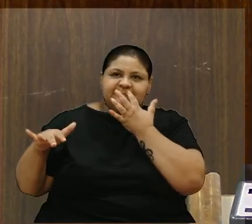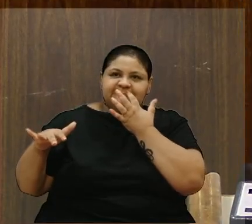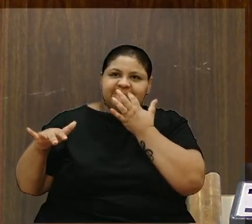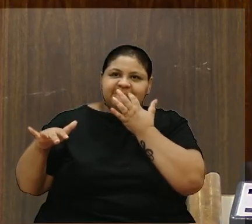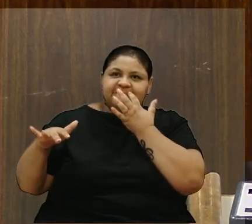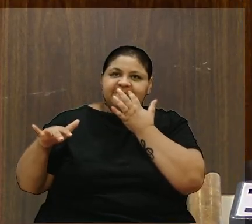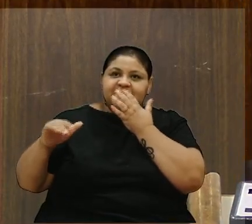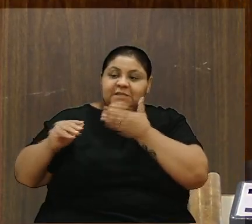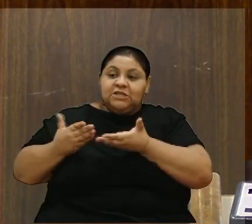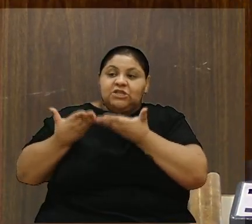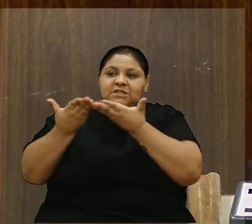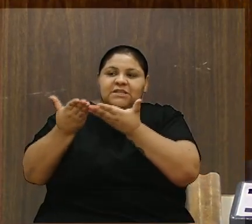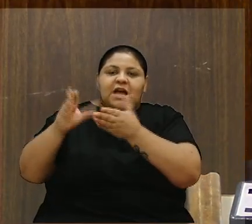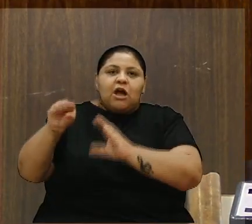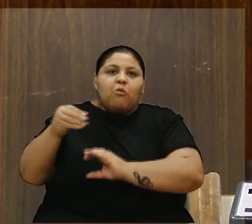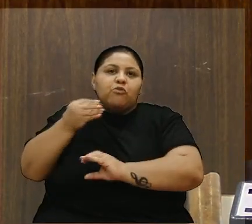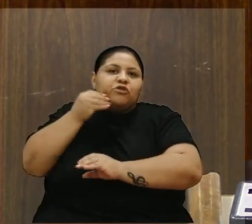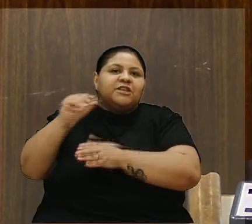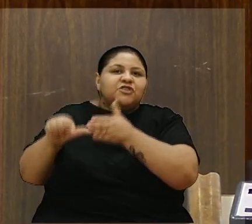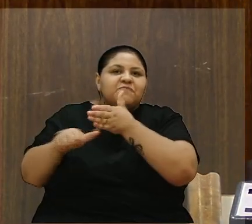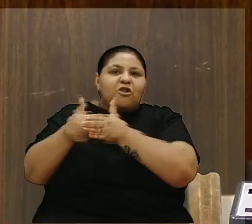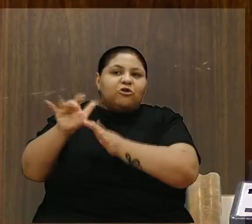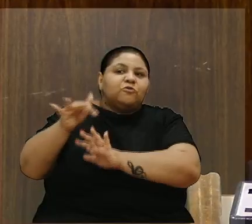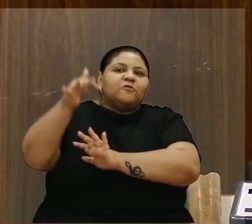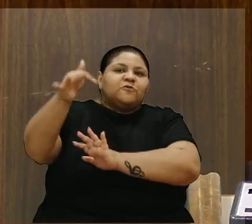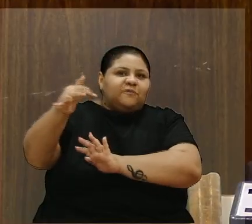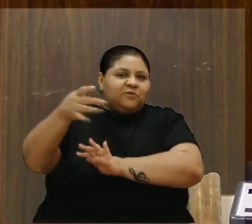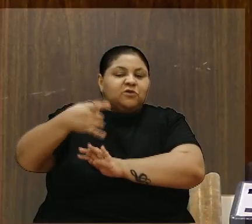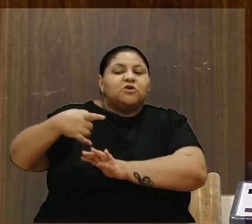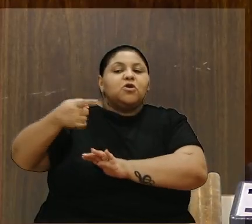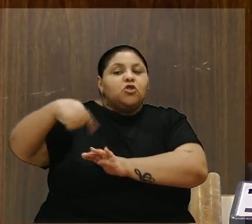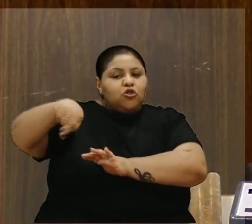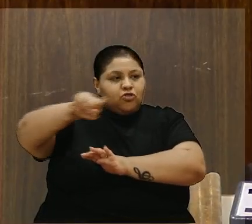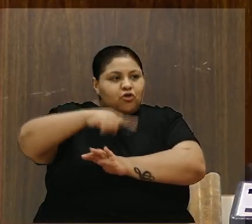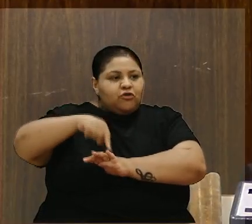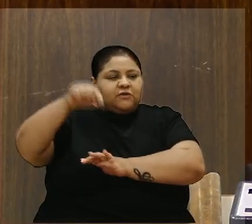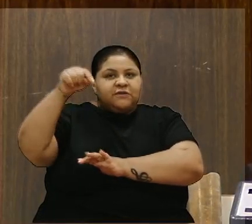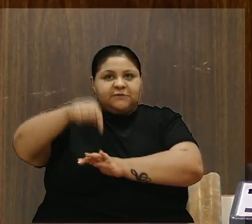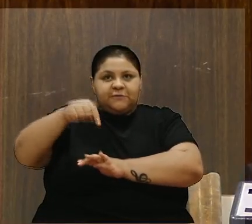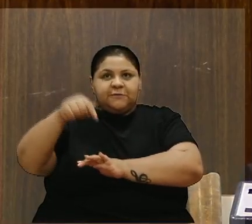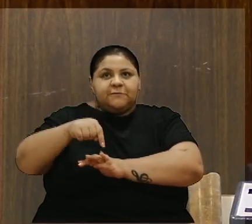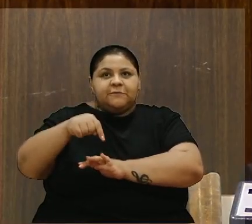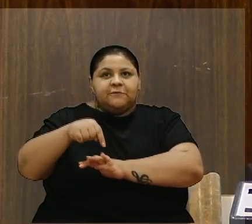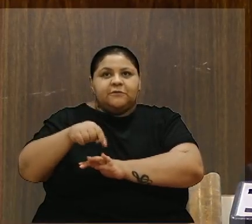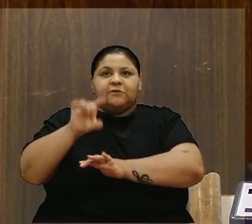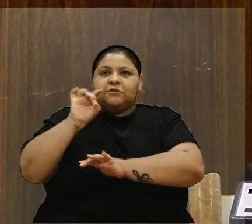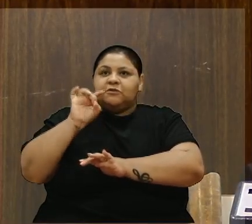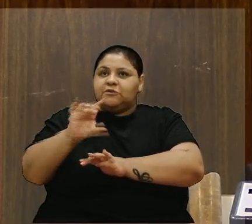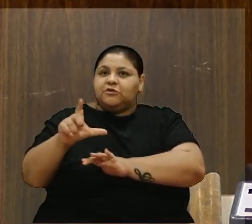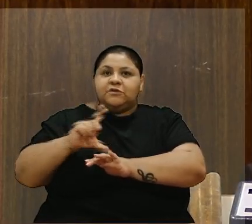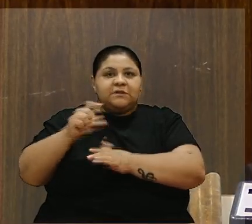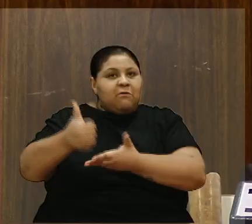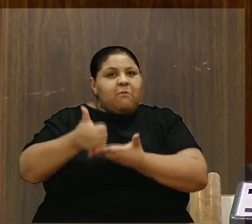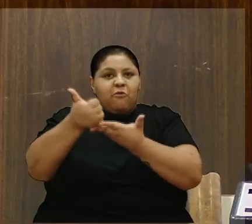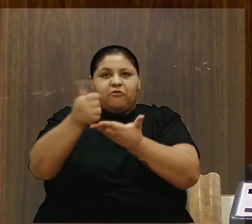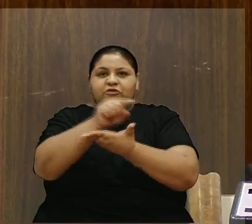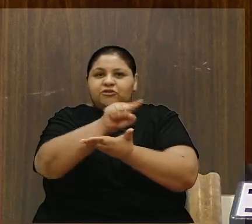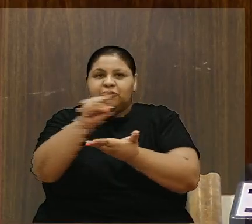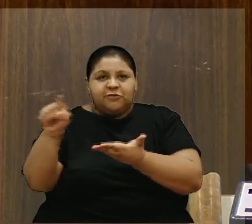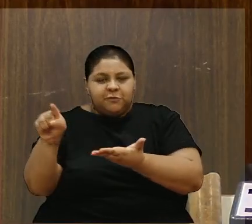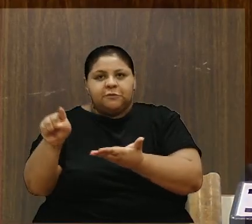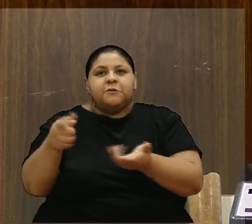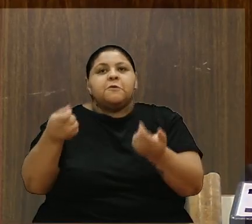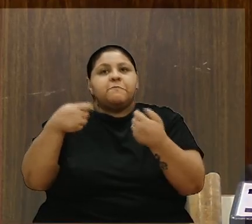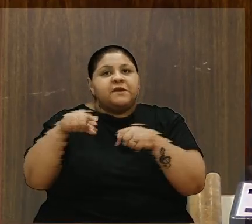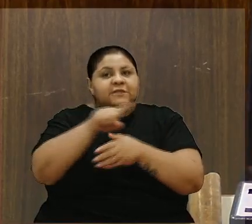dar oportunidades melhores lá na frente. Nós estamos aqui para isso. E a gente só conta com vocês. A gente precisa